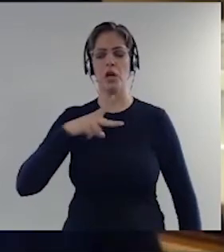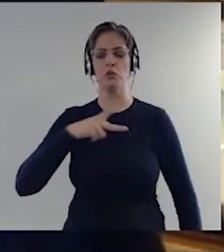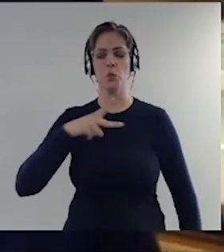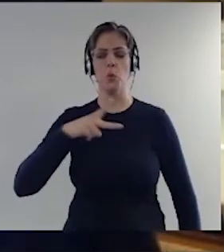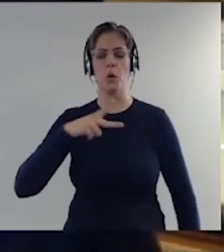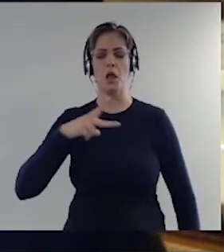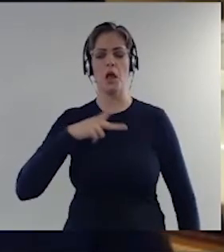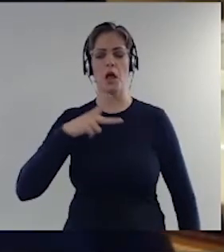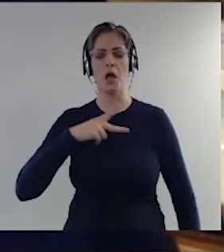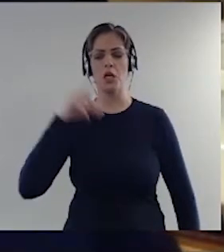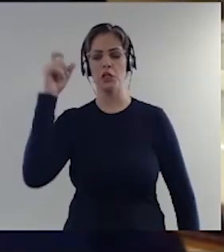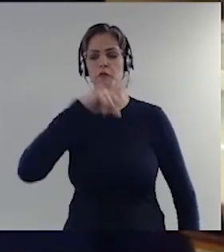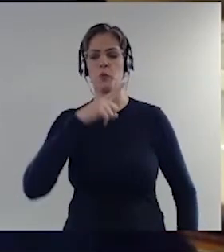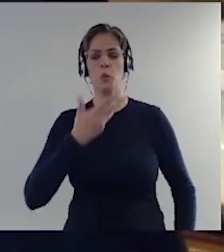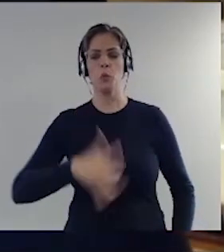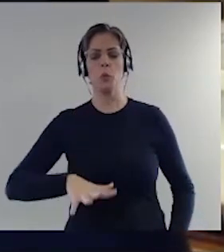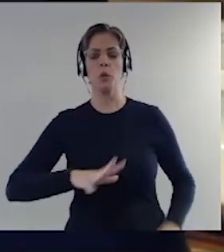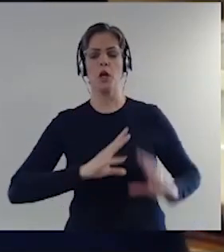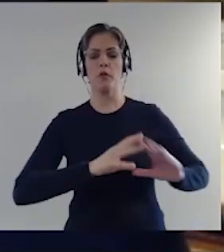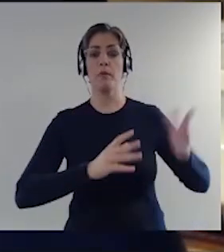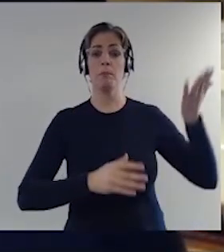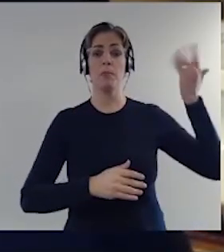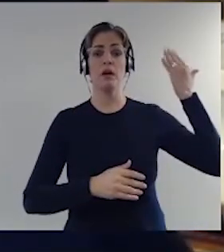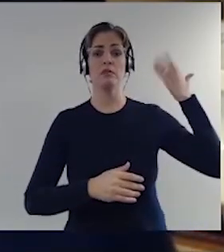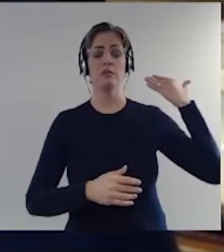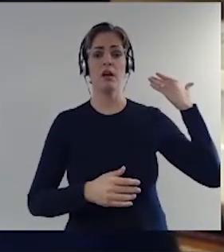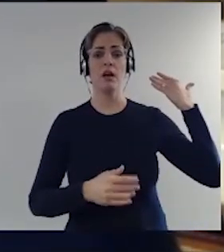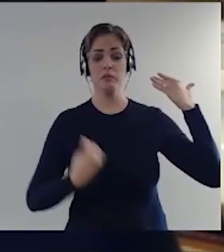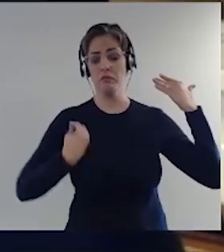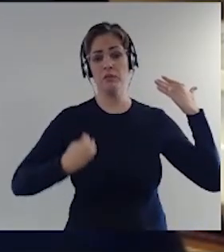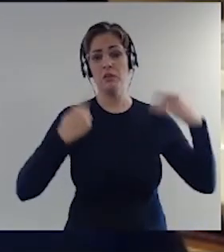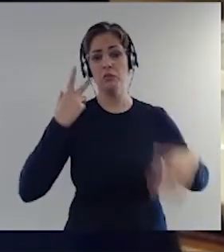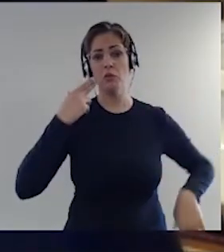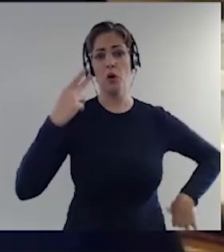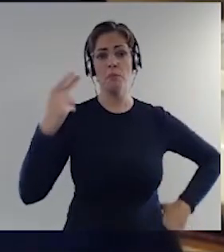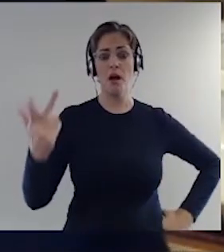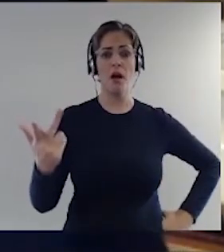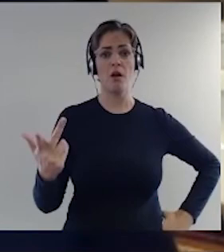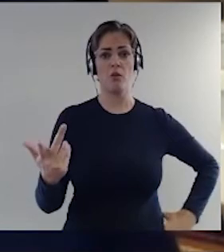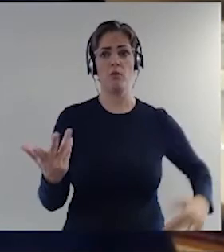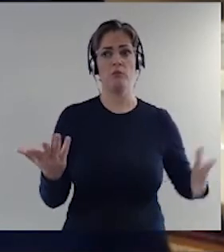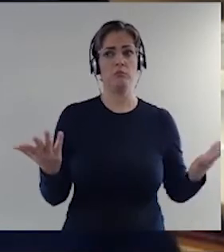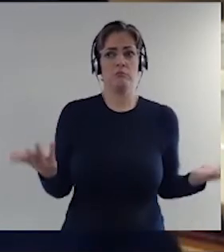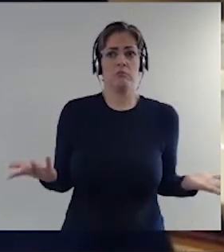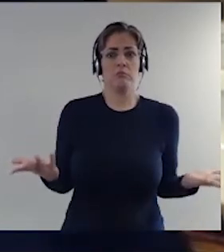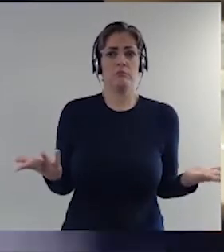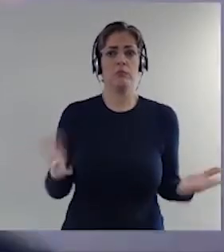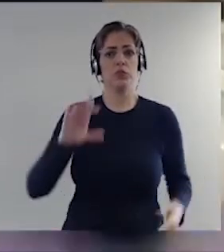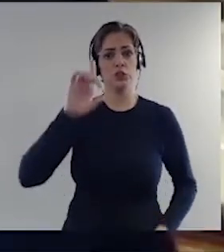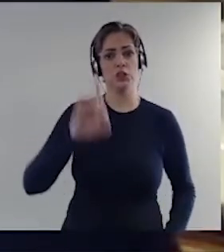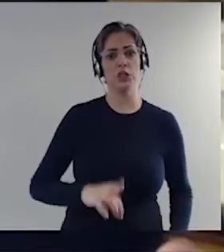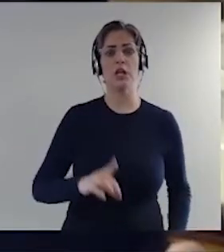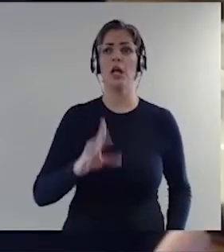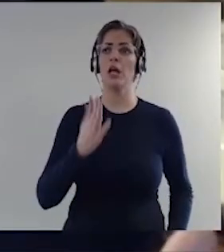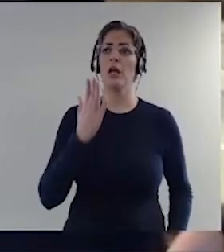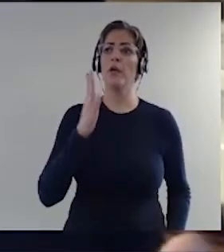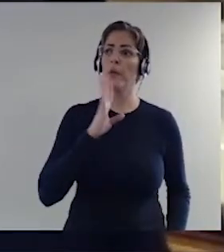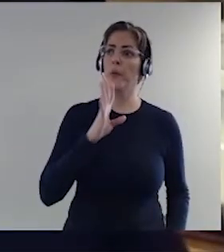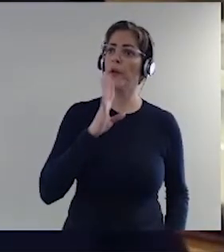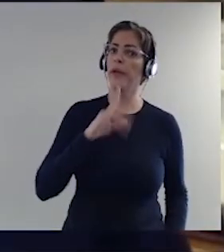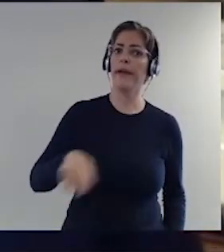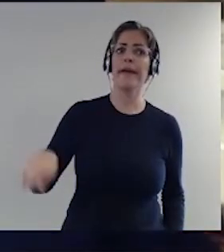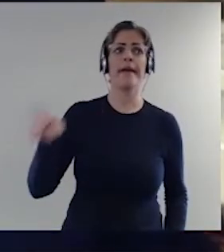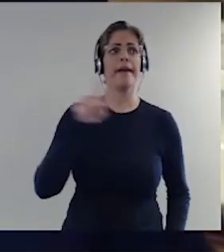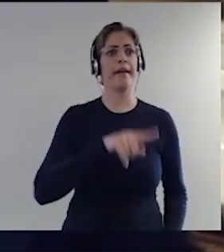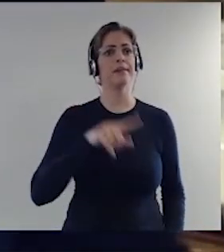elas já criavam dificuldades naquele tempo de normalidade, onde nós convivíamos com o direito conhecido de todos, com